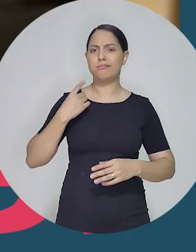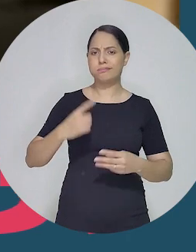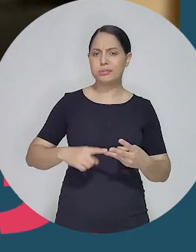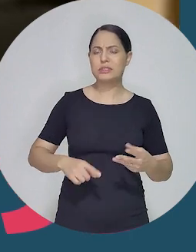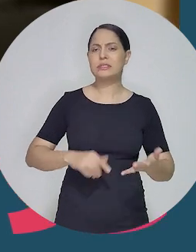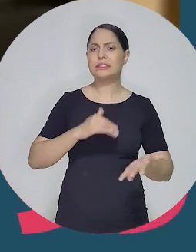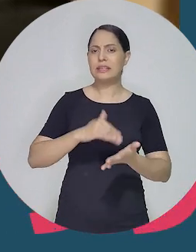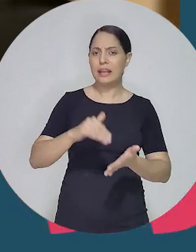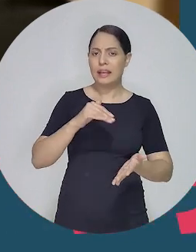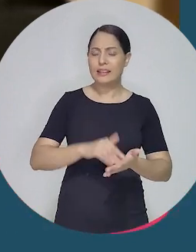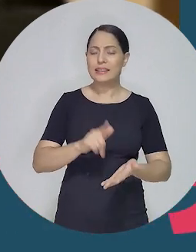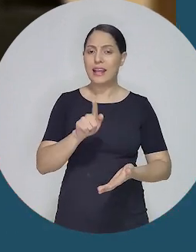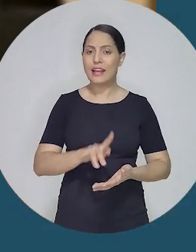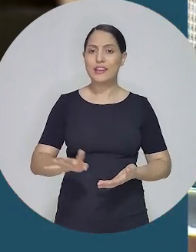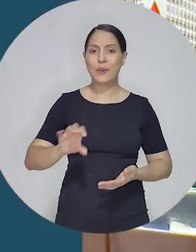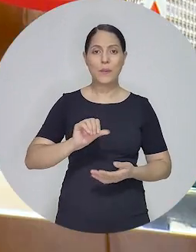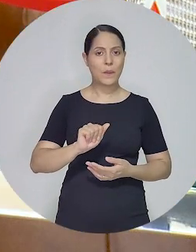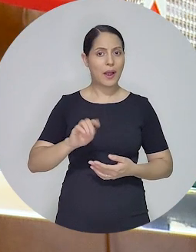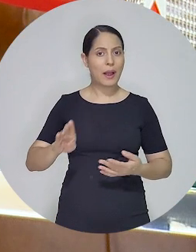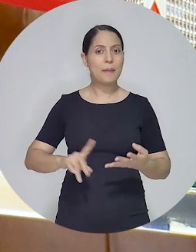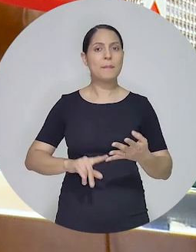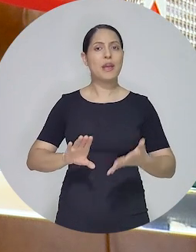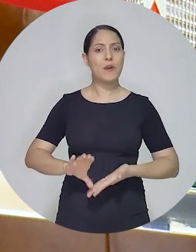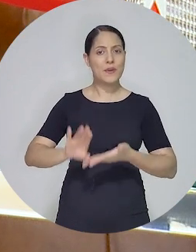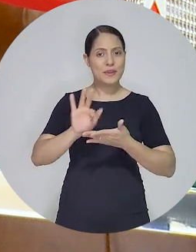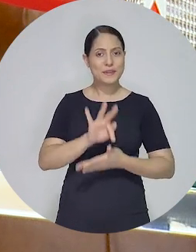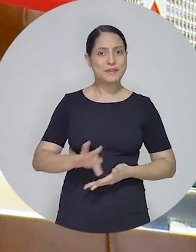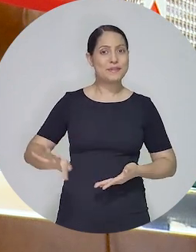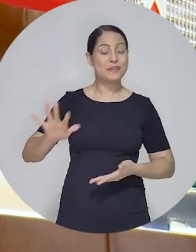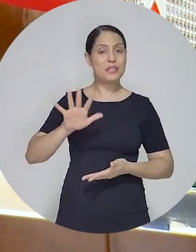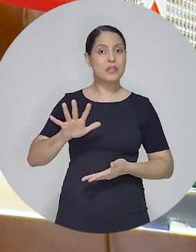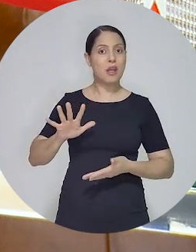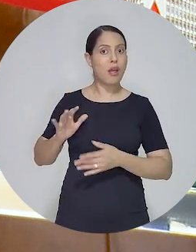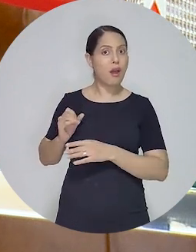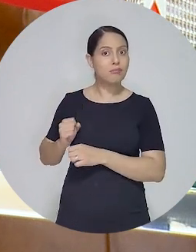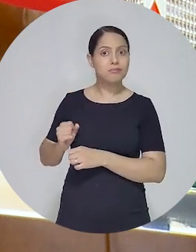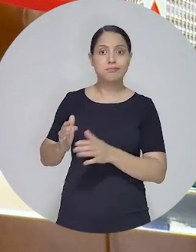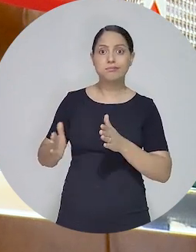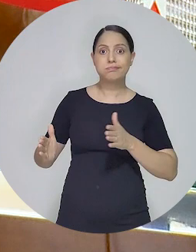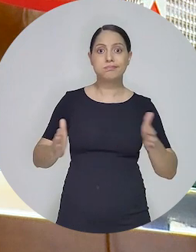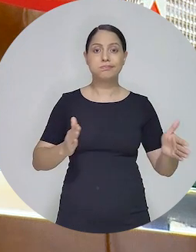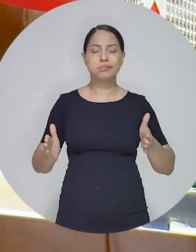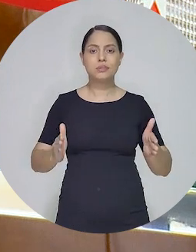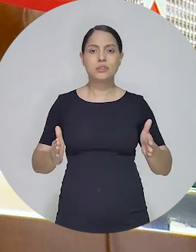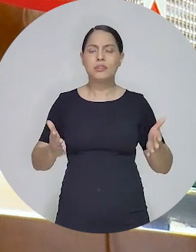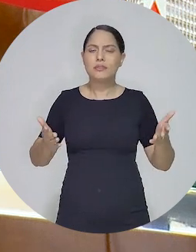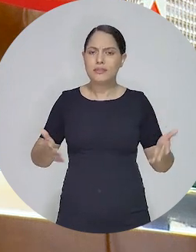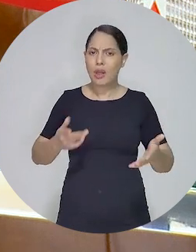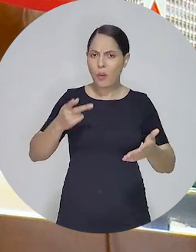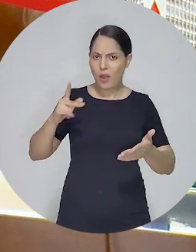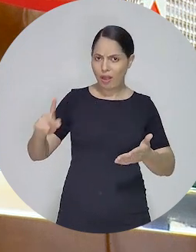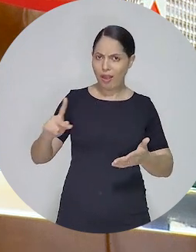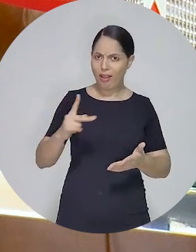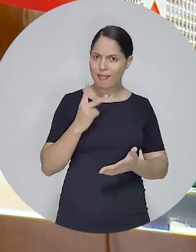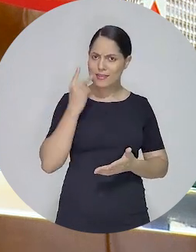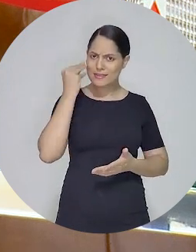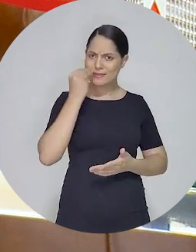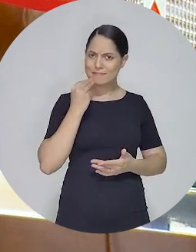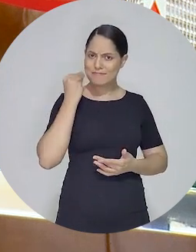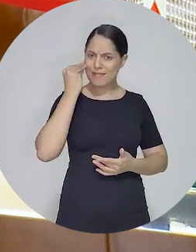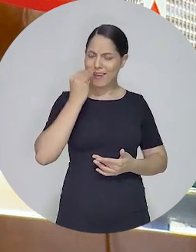da entidade, foi secretário-geral da ordem, conselheiro federal por vários mandatos, portanto